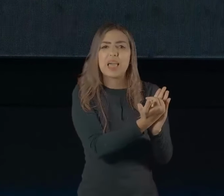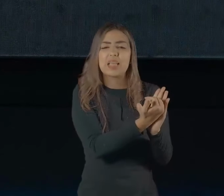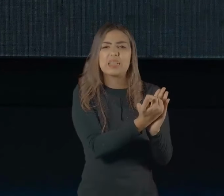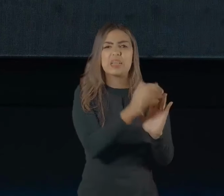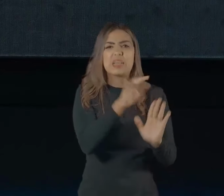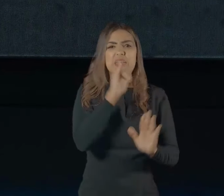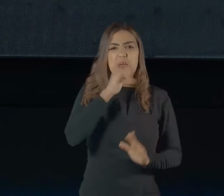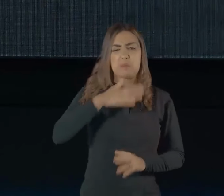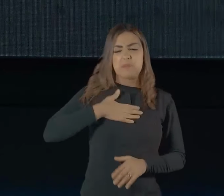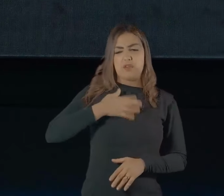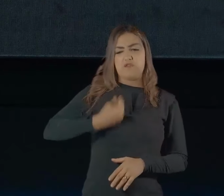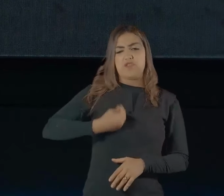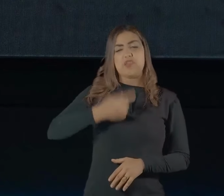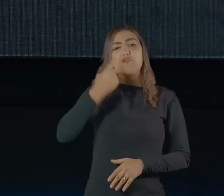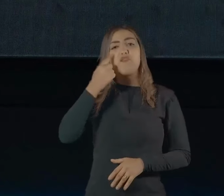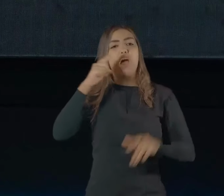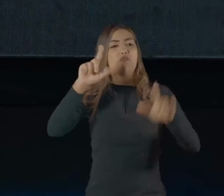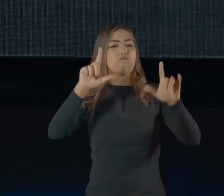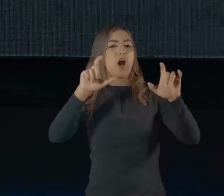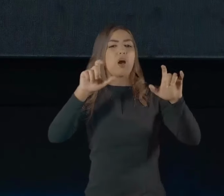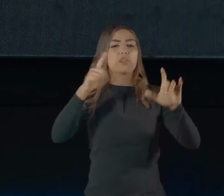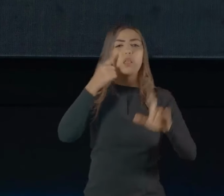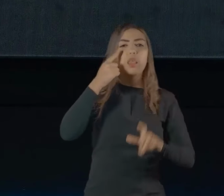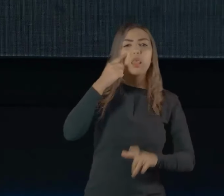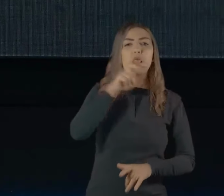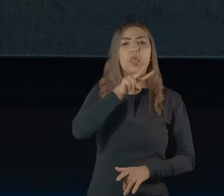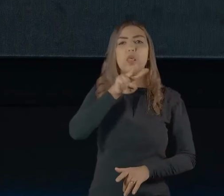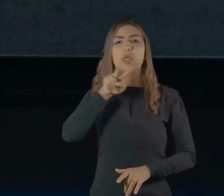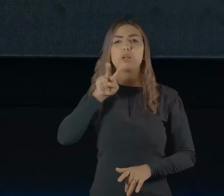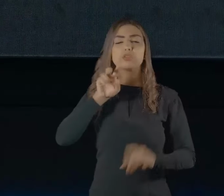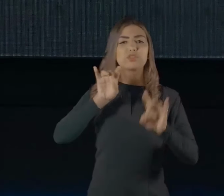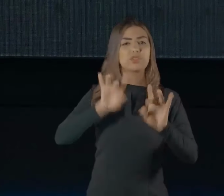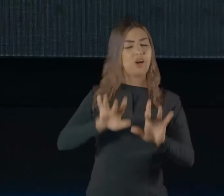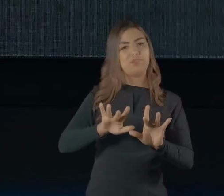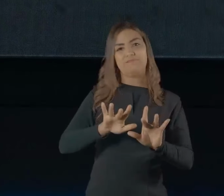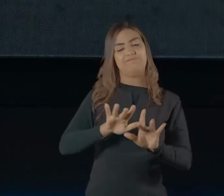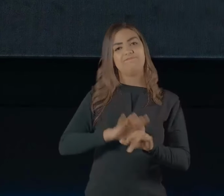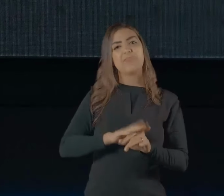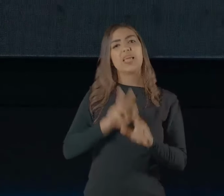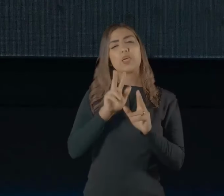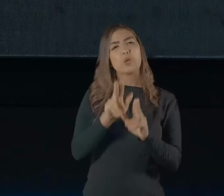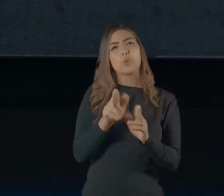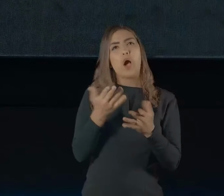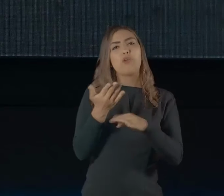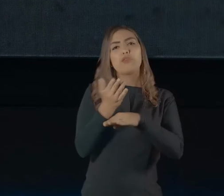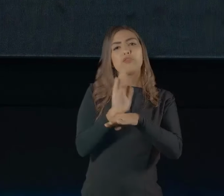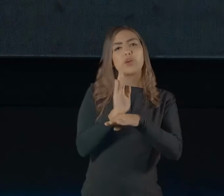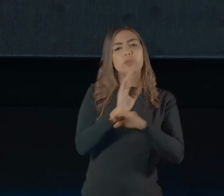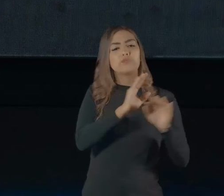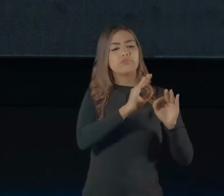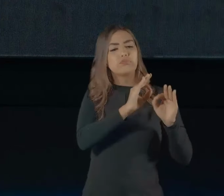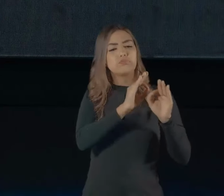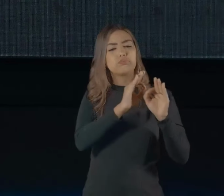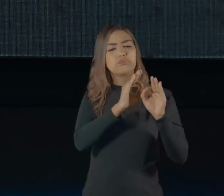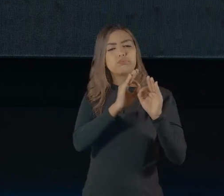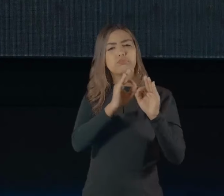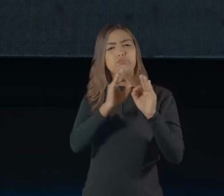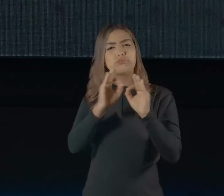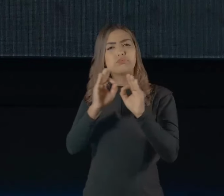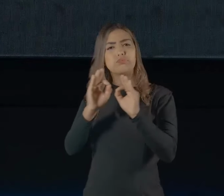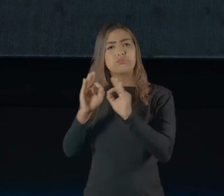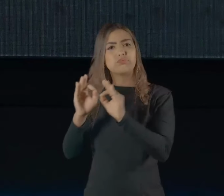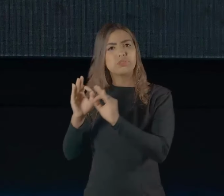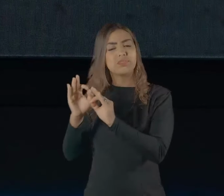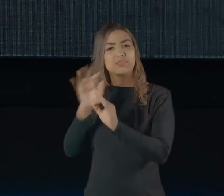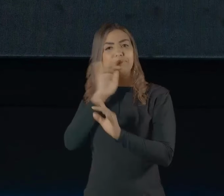uma fotografia. Você deve analisar como um filme, porque o indivíduo passa por